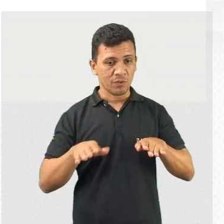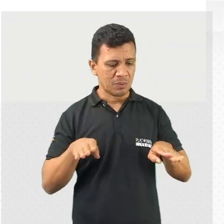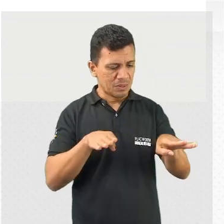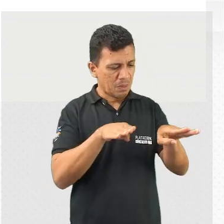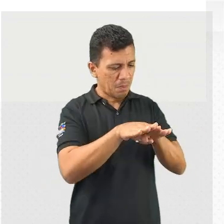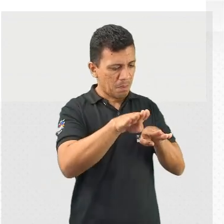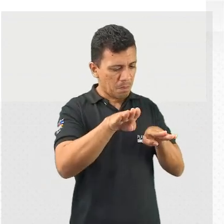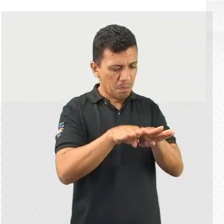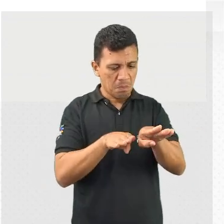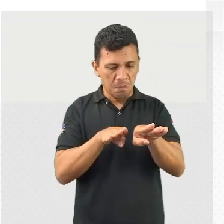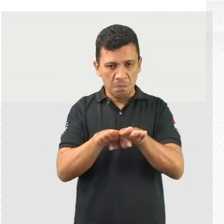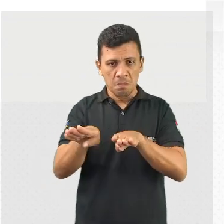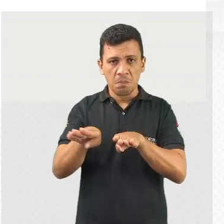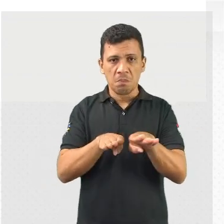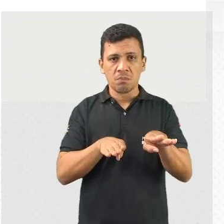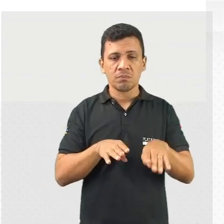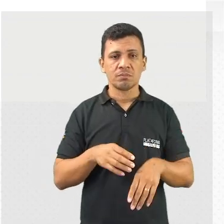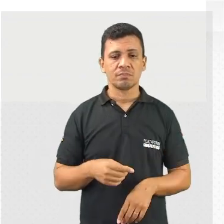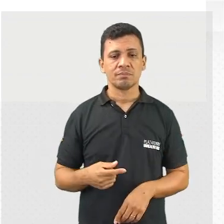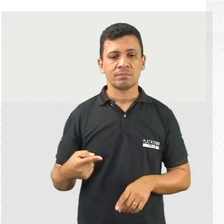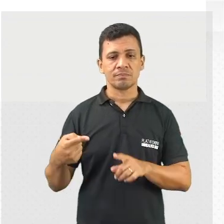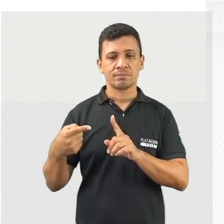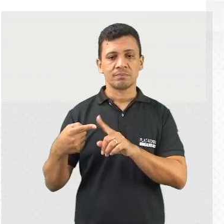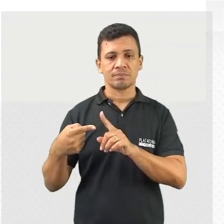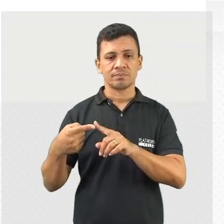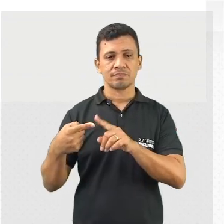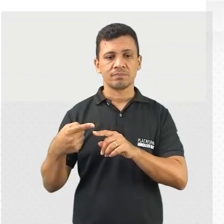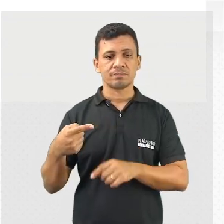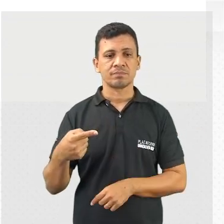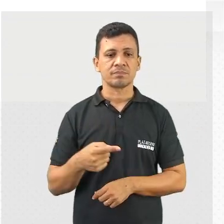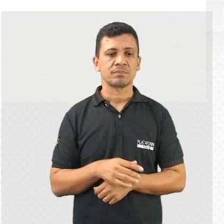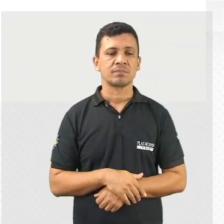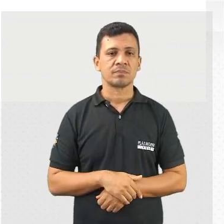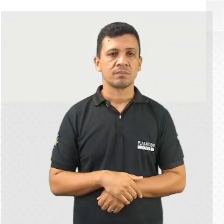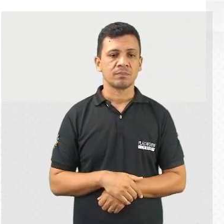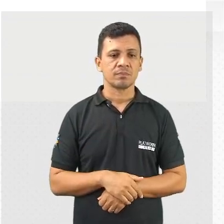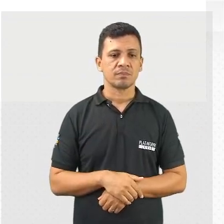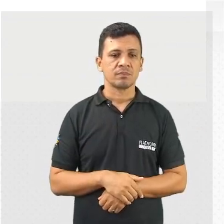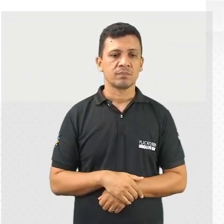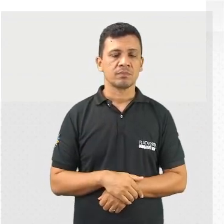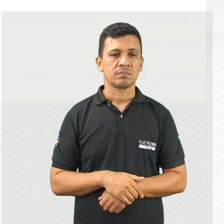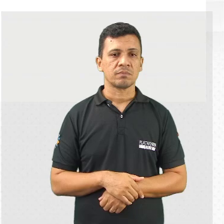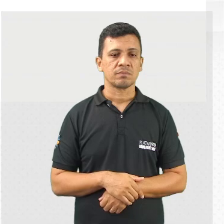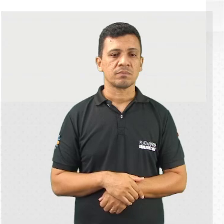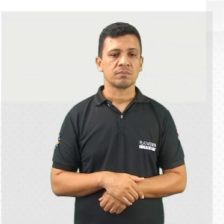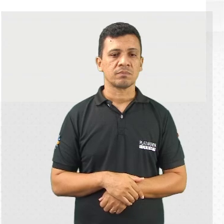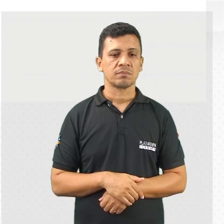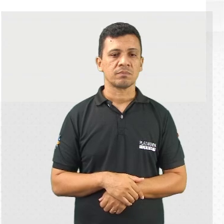1 e 2. Pronto. Primeiro movimento, ó. Movimento 1.